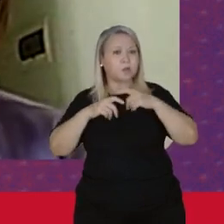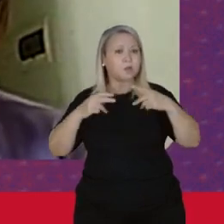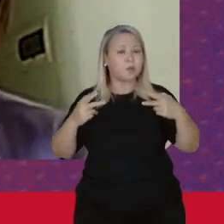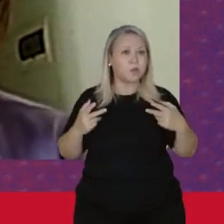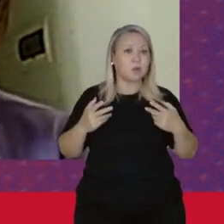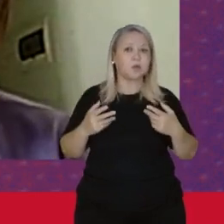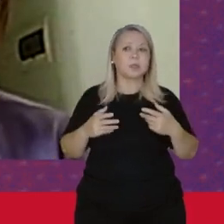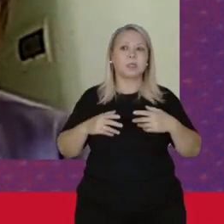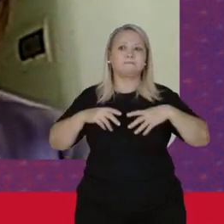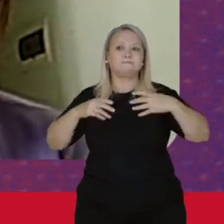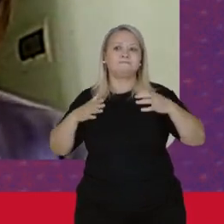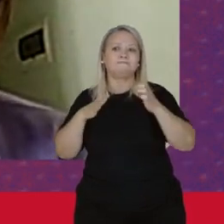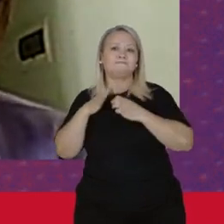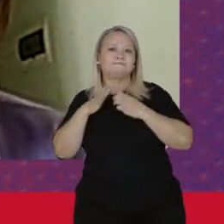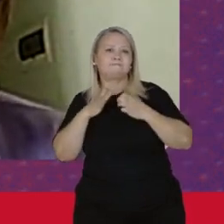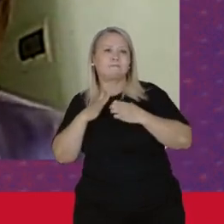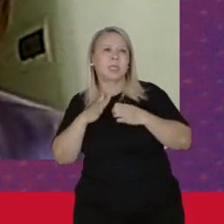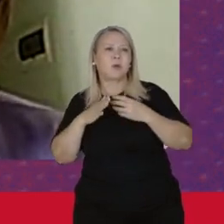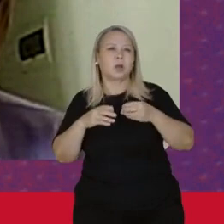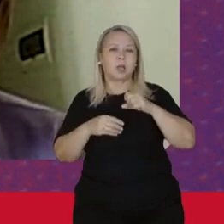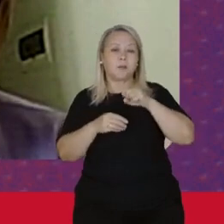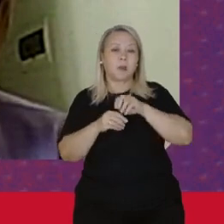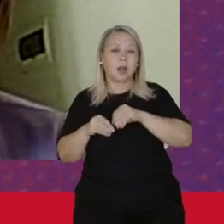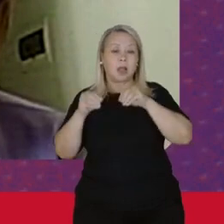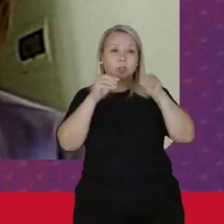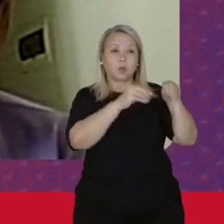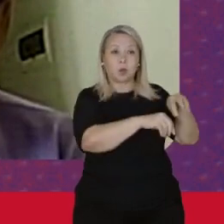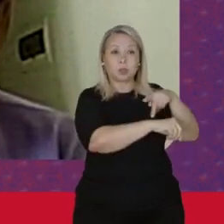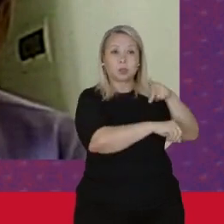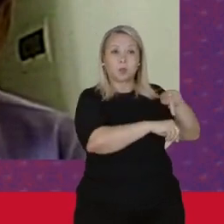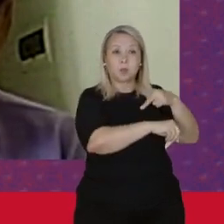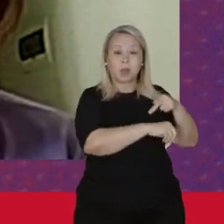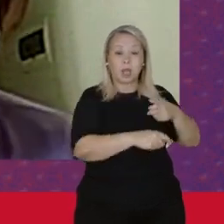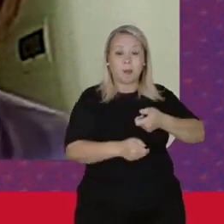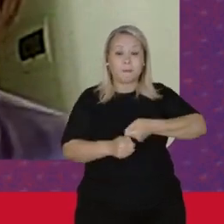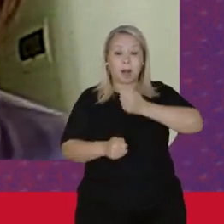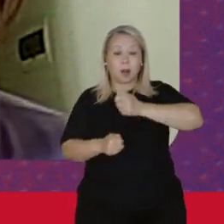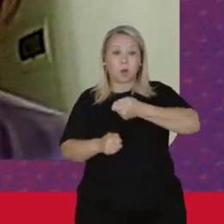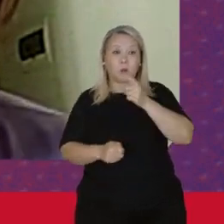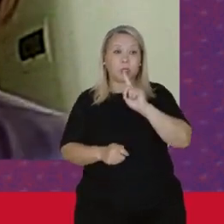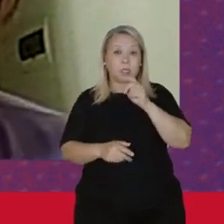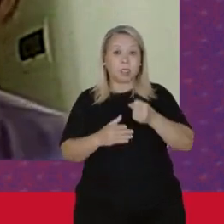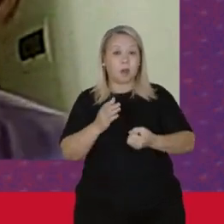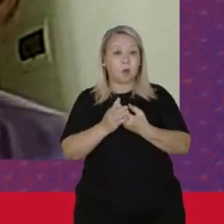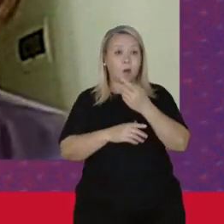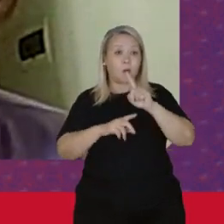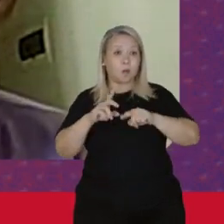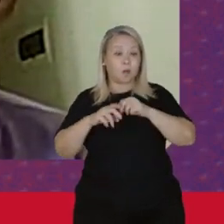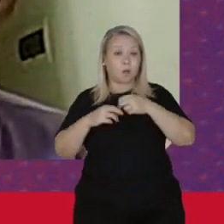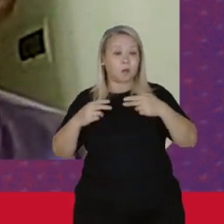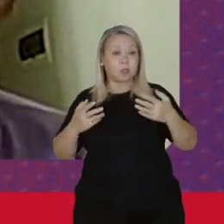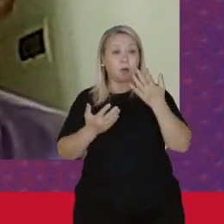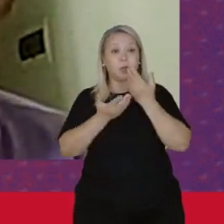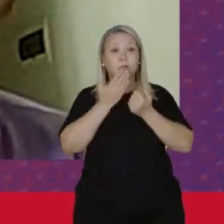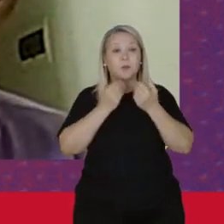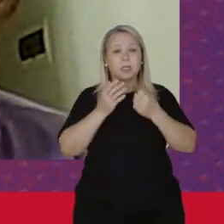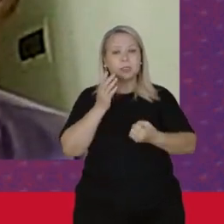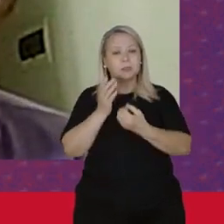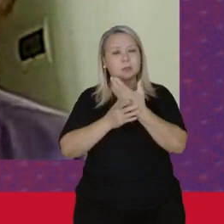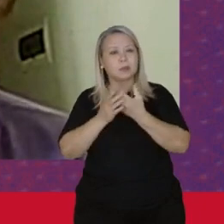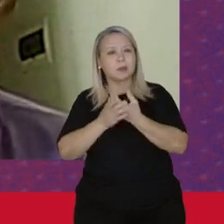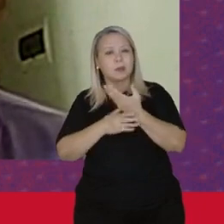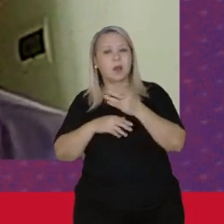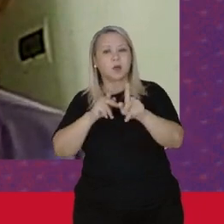né, mercadorias para exportação, para geração de lucro e não a produção de alimentos, né, que geram alimento